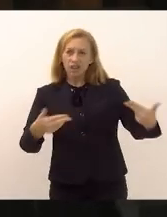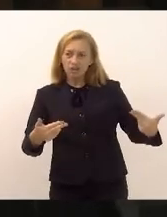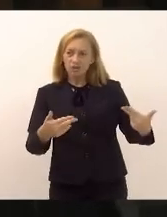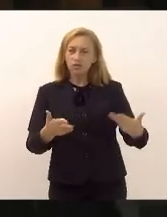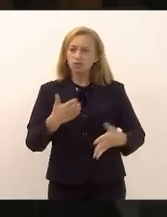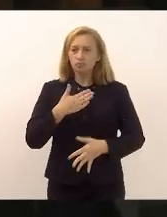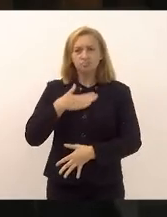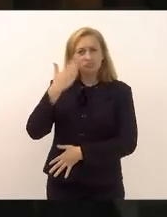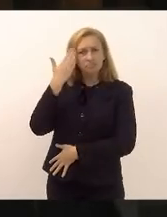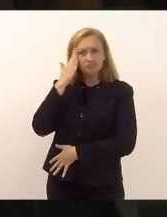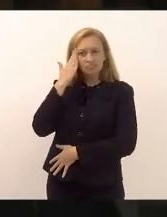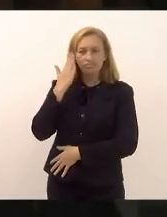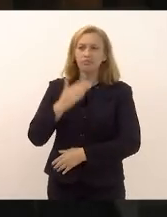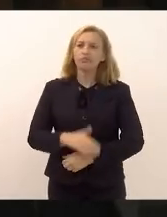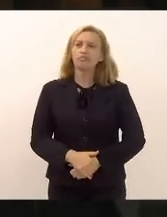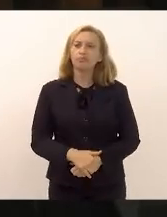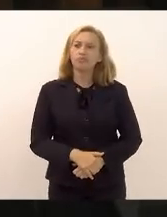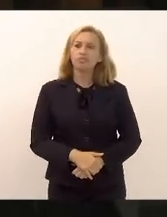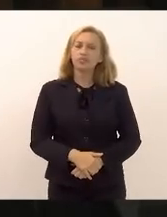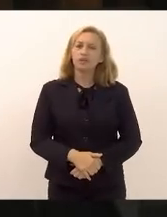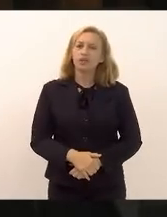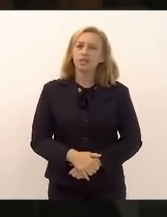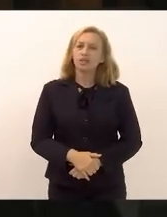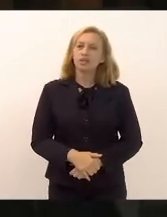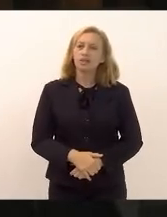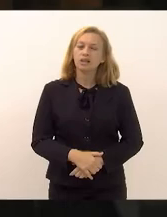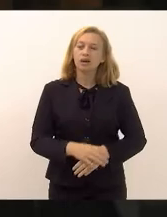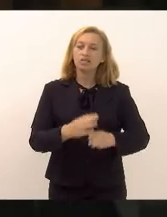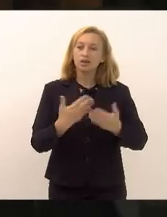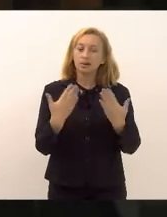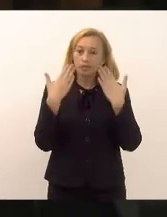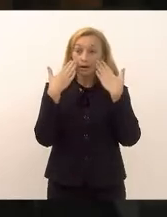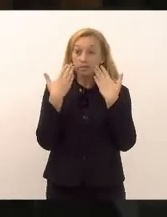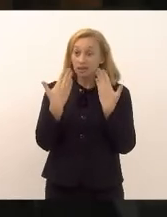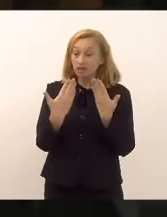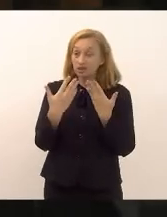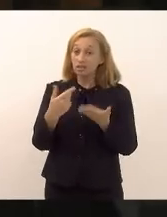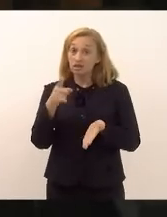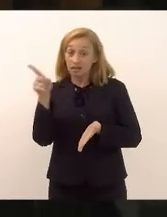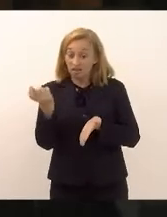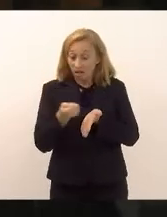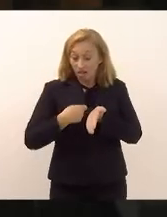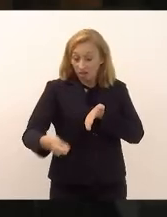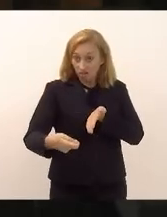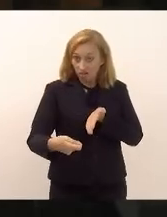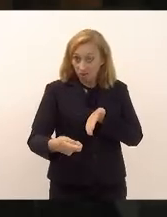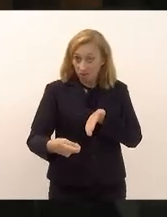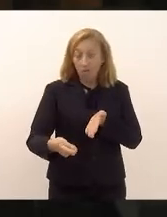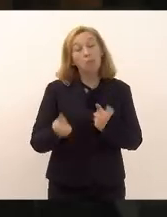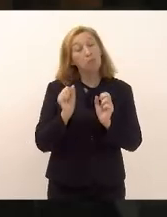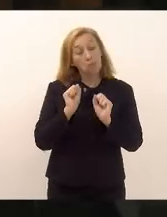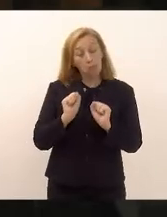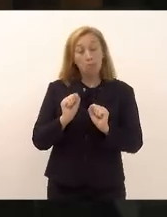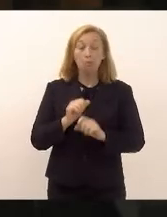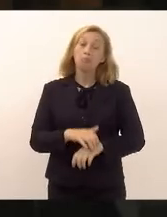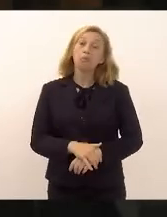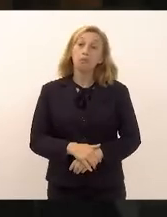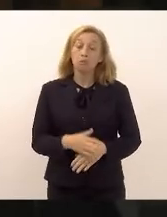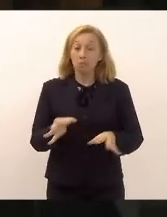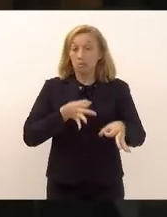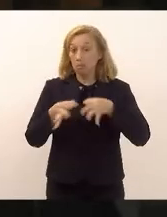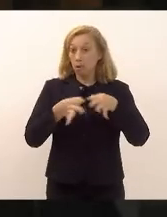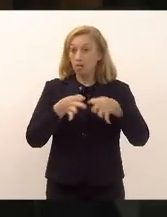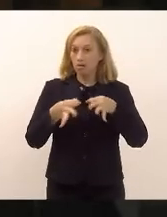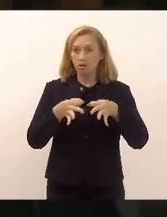meu entendimento, para dar corpo à representação que ele assina, e possivelmente preparado